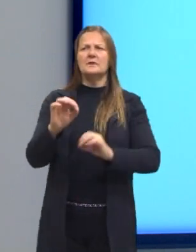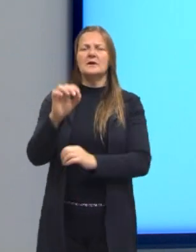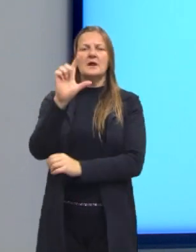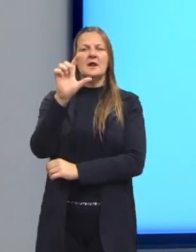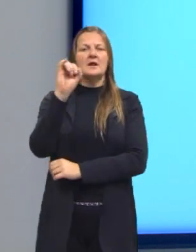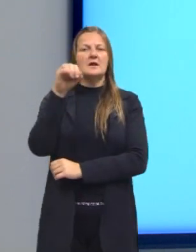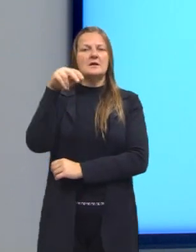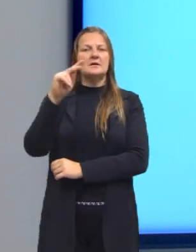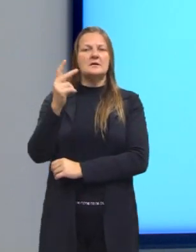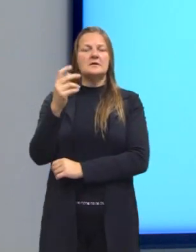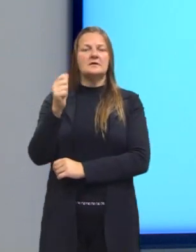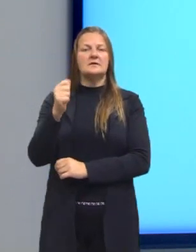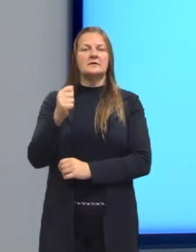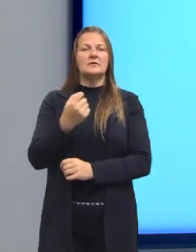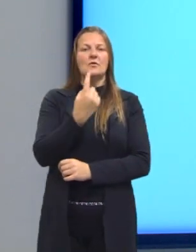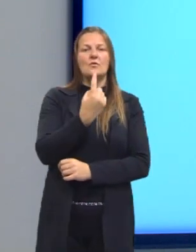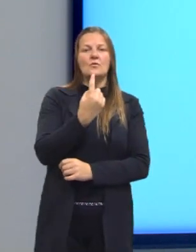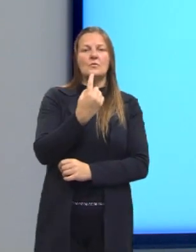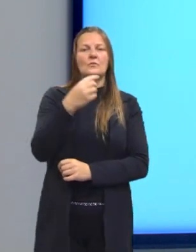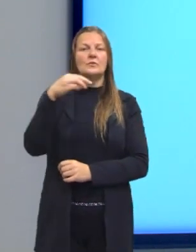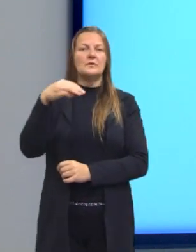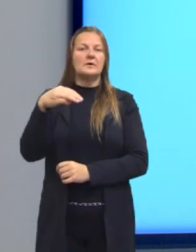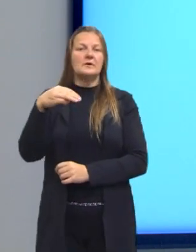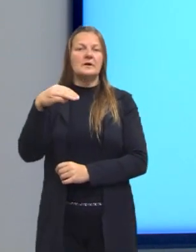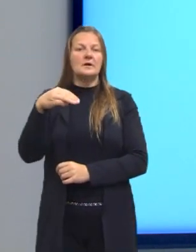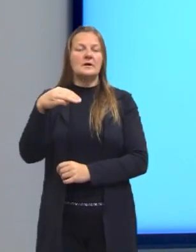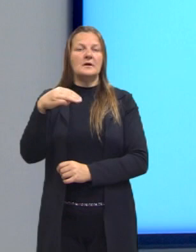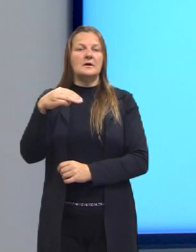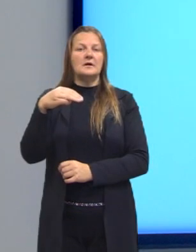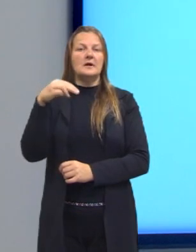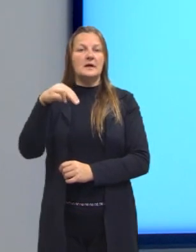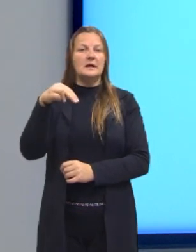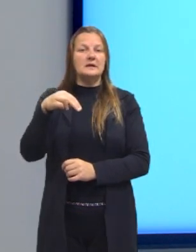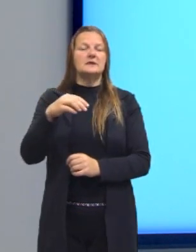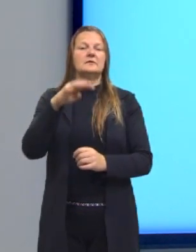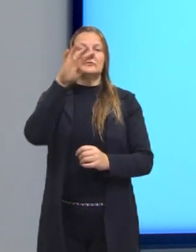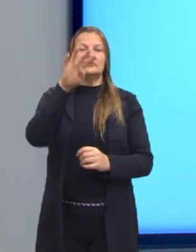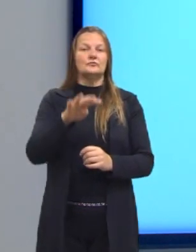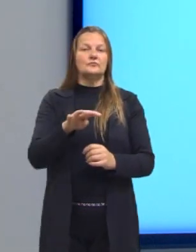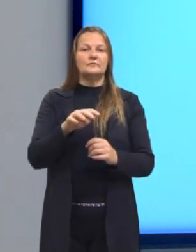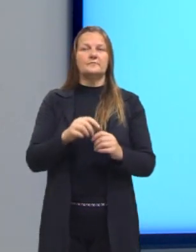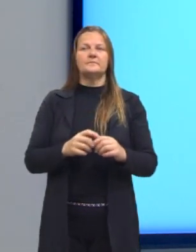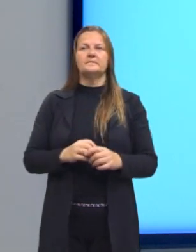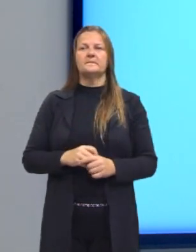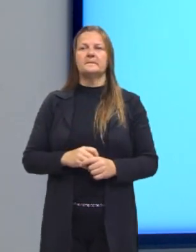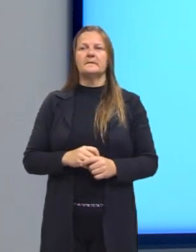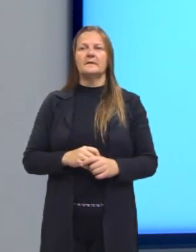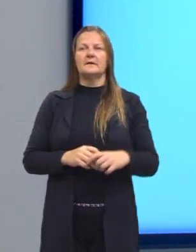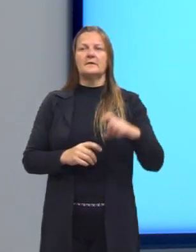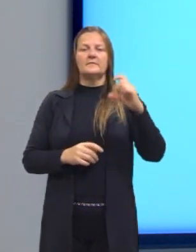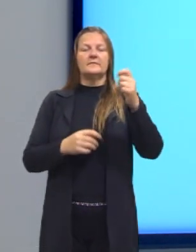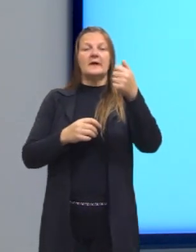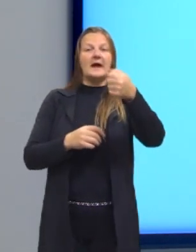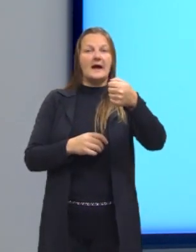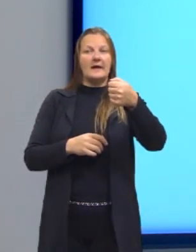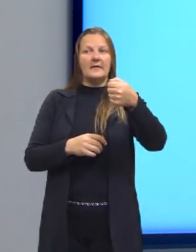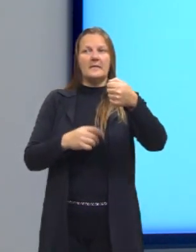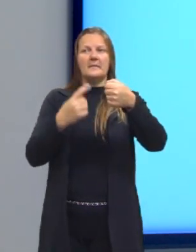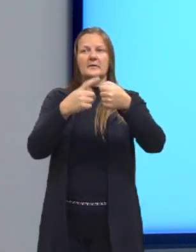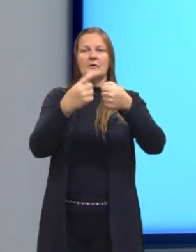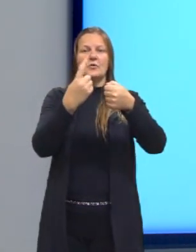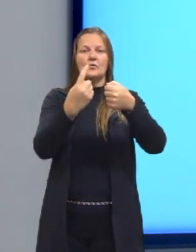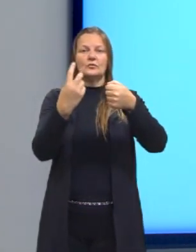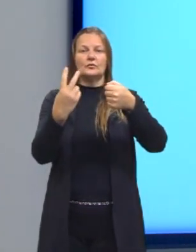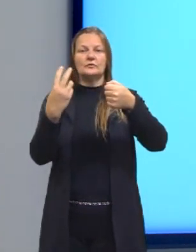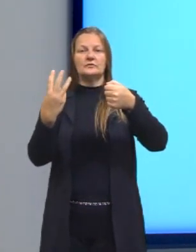um por n sendo n um número de coluna delas né Aqui nós temos a matriz A com os elementos 1